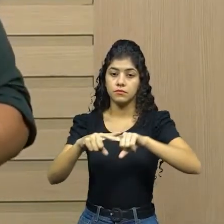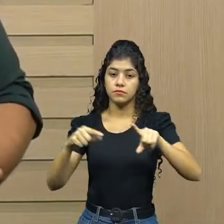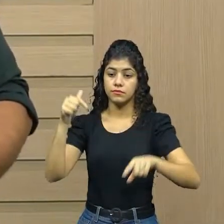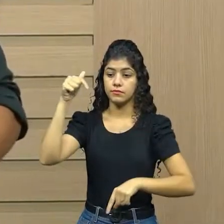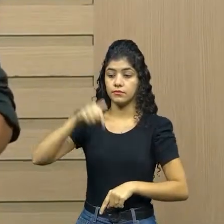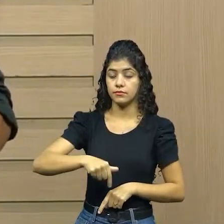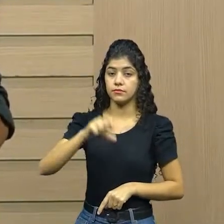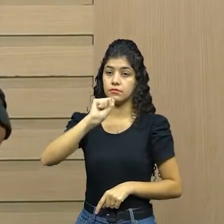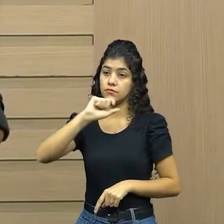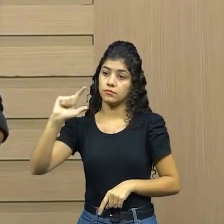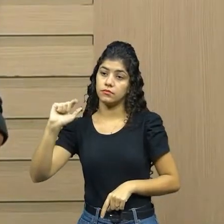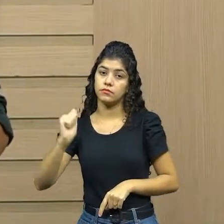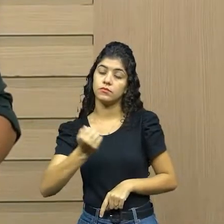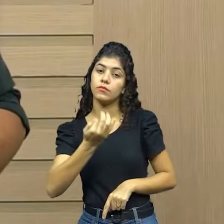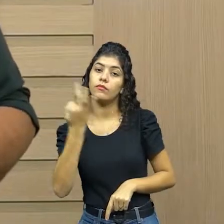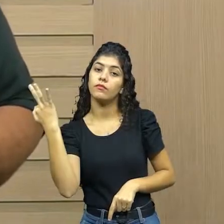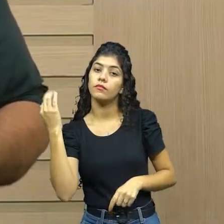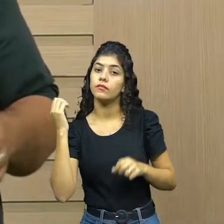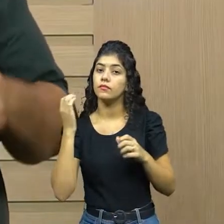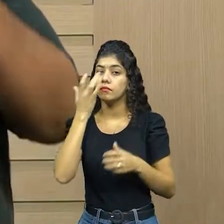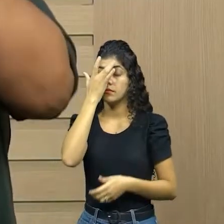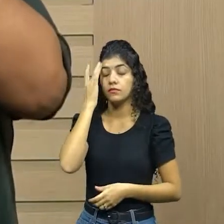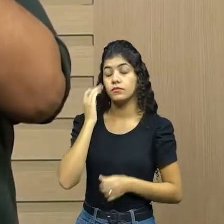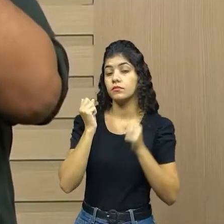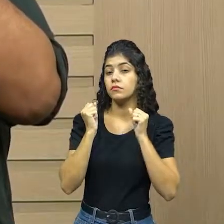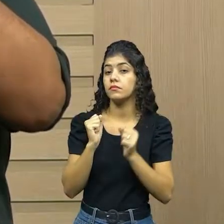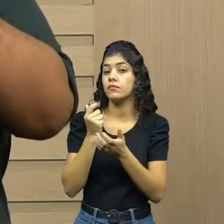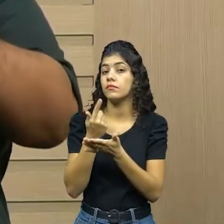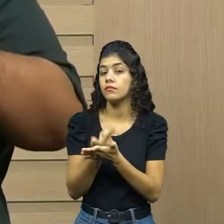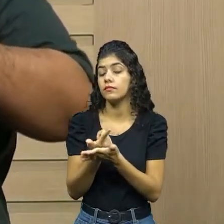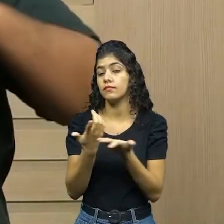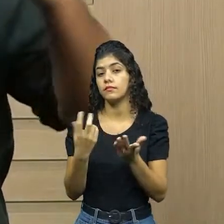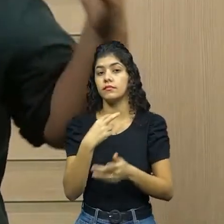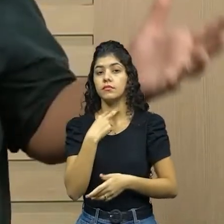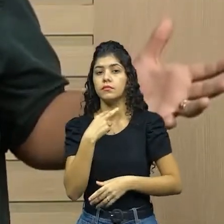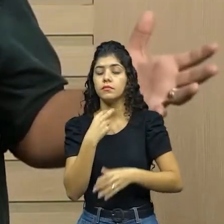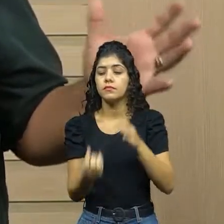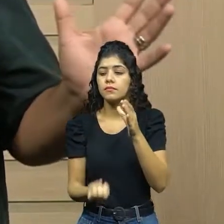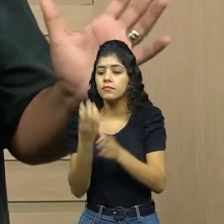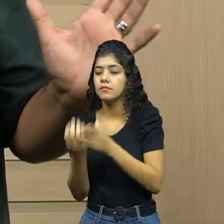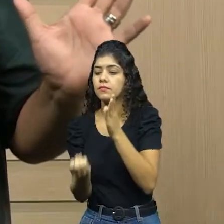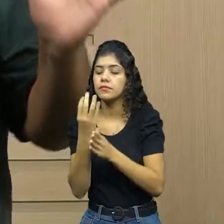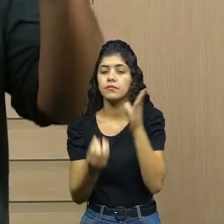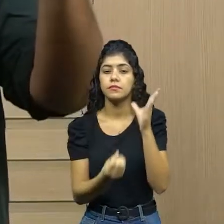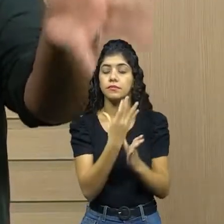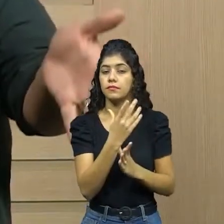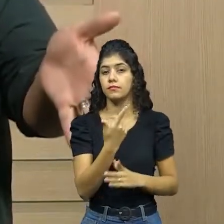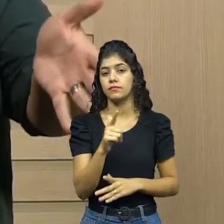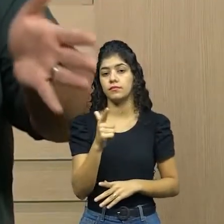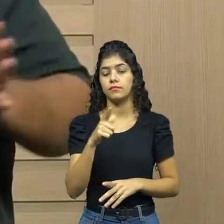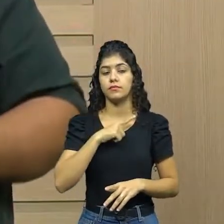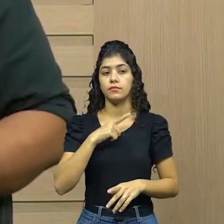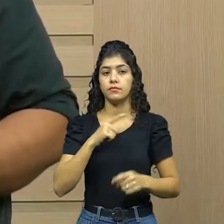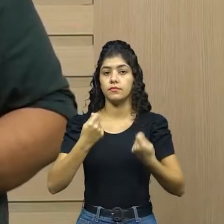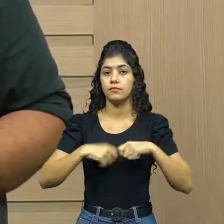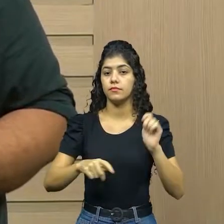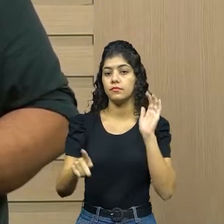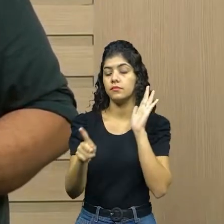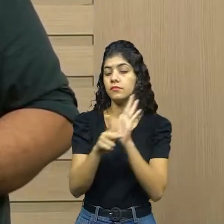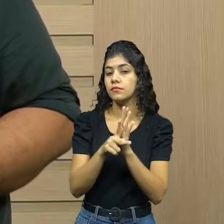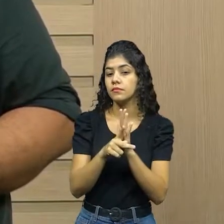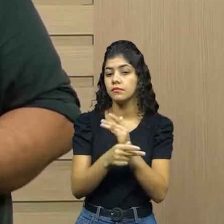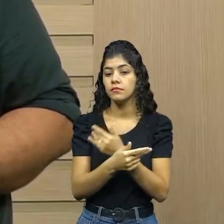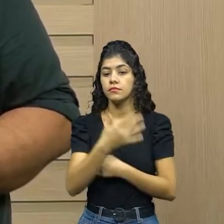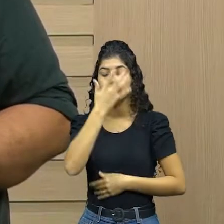quanto é que podem comprar uma Mercedes, tá bom? Então, eu não posso produzir demais, então eu tenho que ter uma especificação com